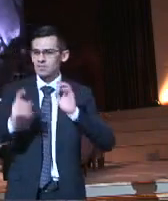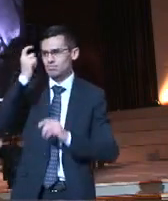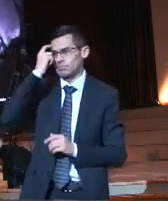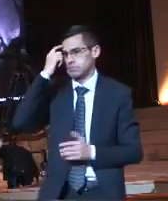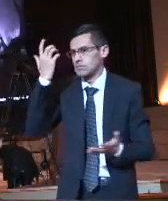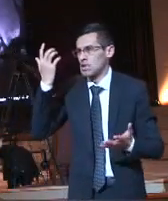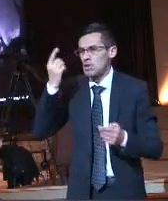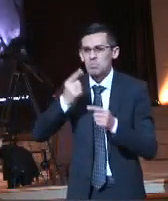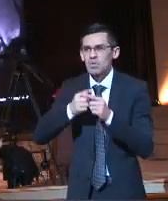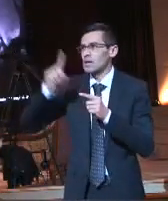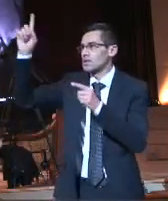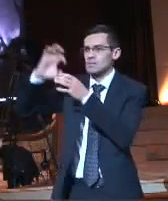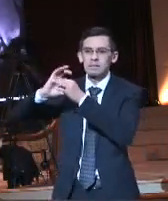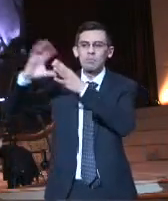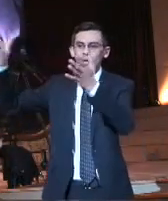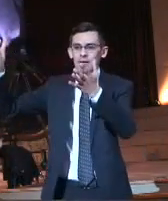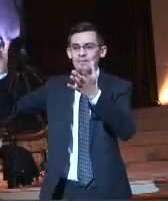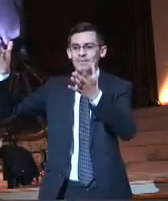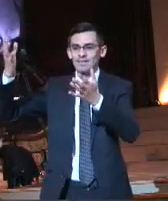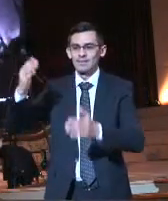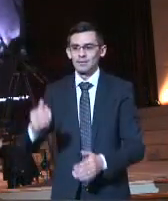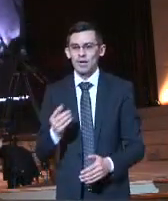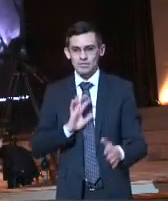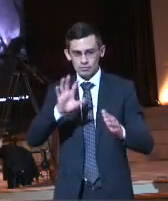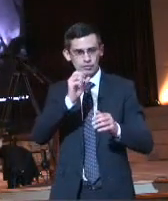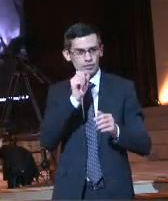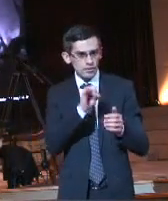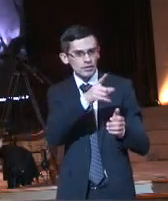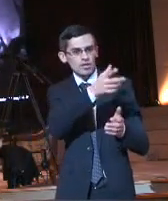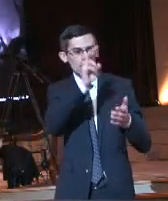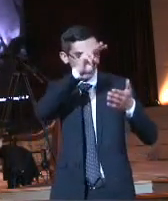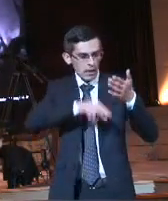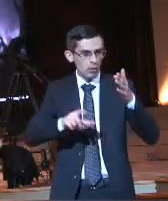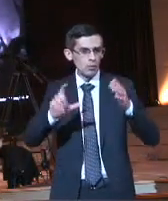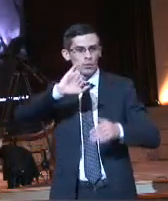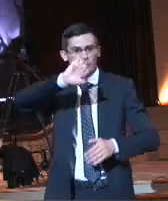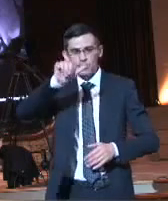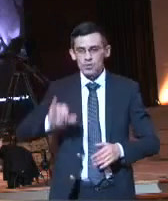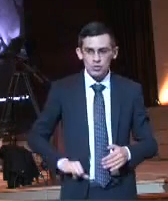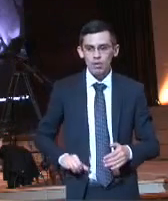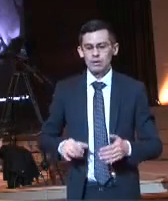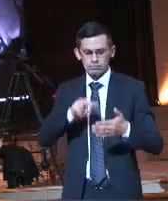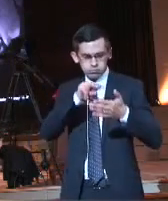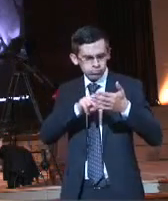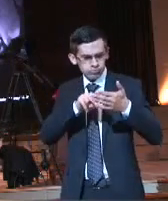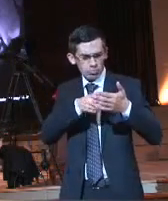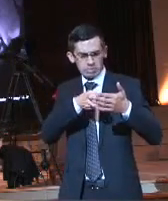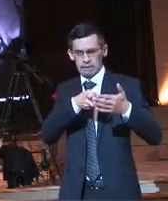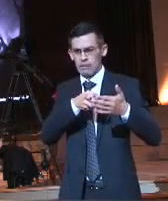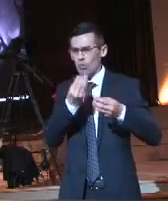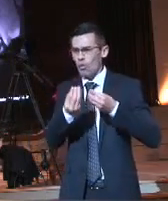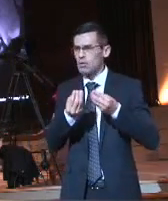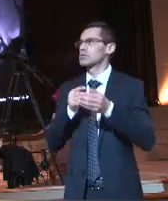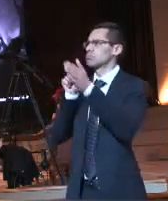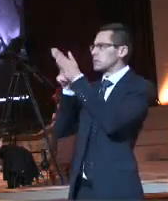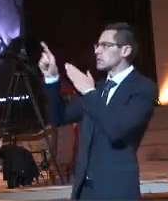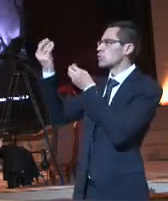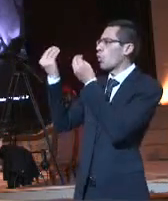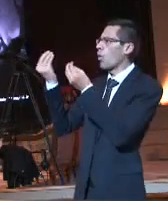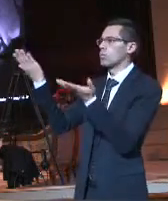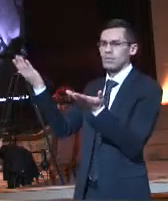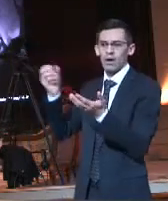Deus permite? Já perguntou isso? Eu já perguntei várias vezes também, viu, meu irmão? Não é? Porque